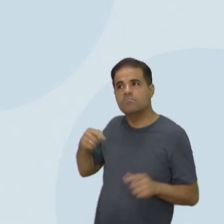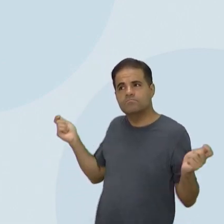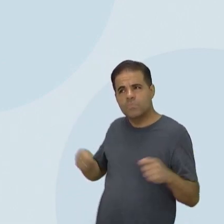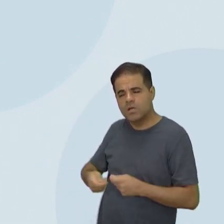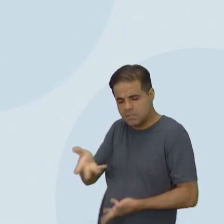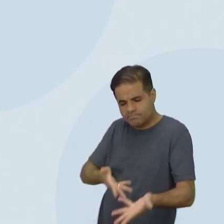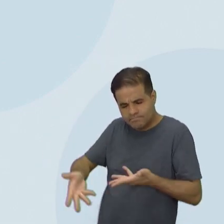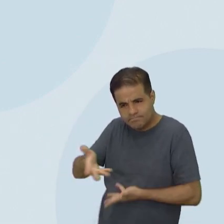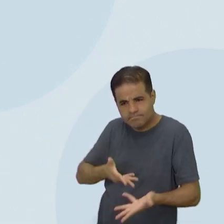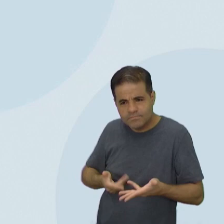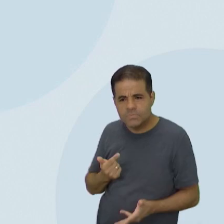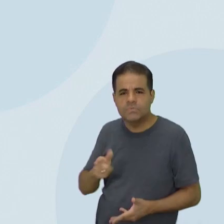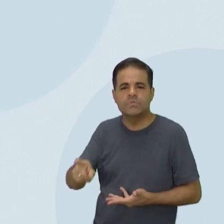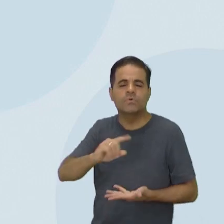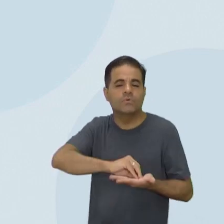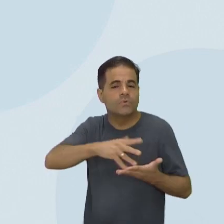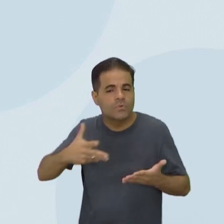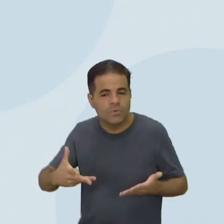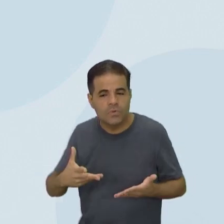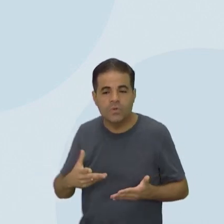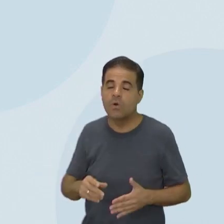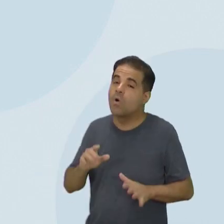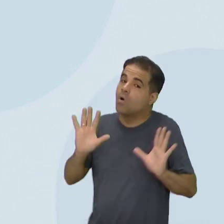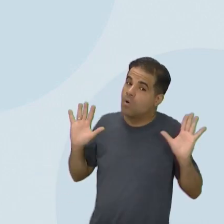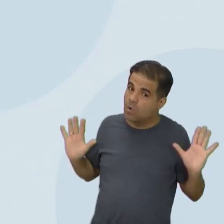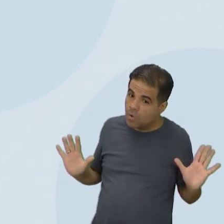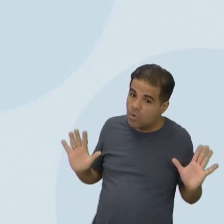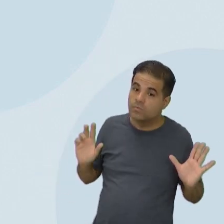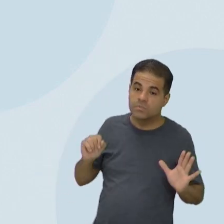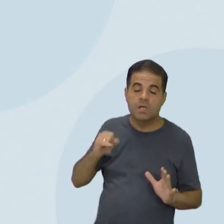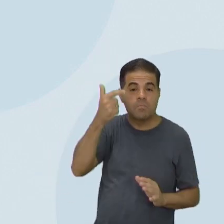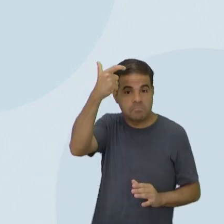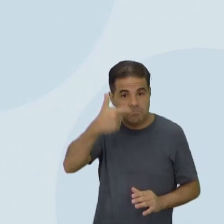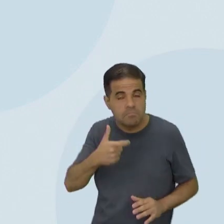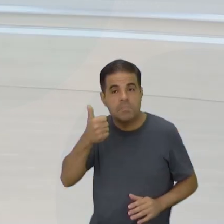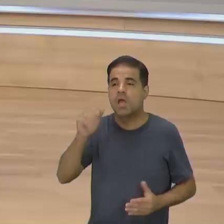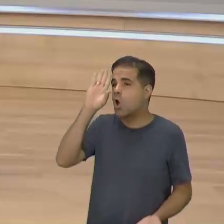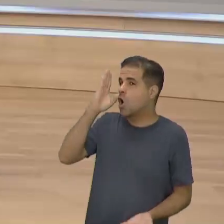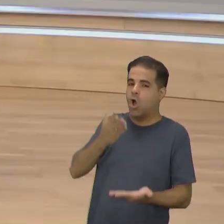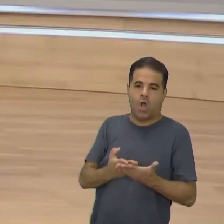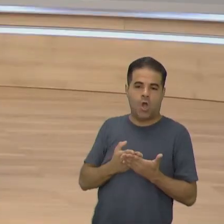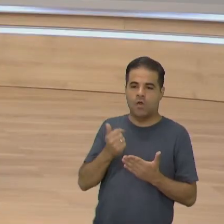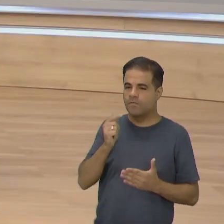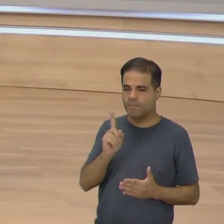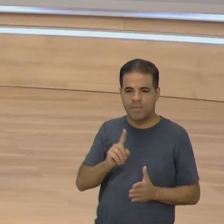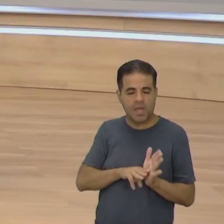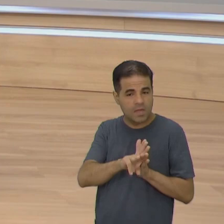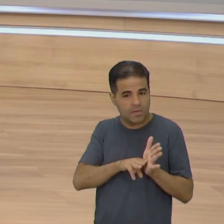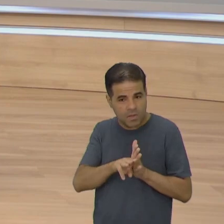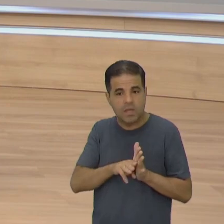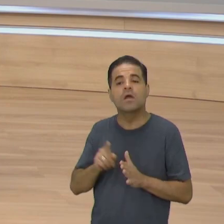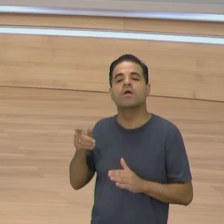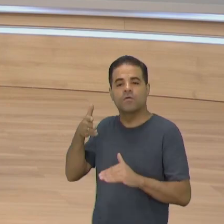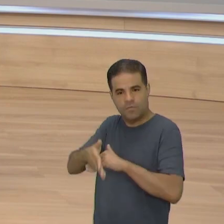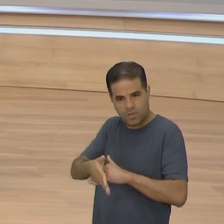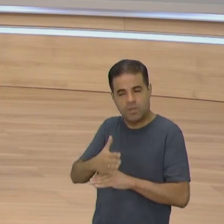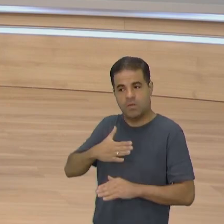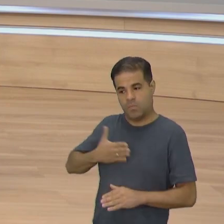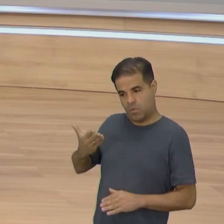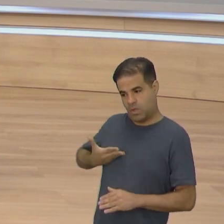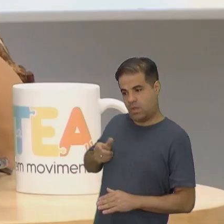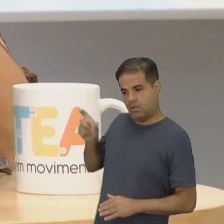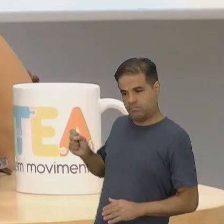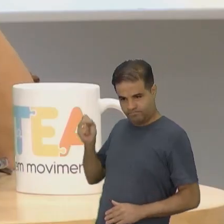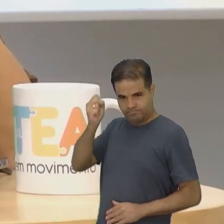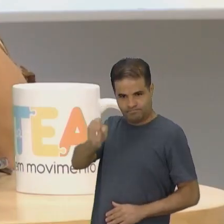essa integração com aquele outro componente? Ou, se eu não estou muito bem confiante na metodologia, eu vou entrar com o meu colega e